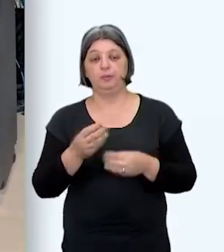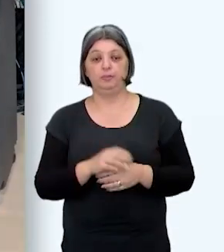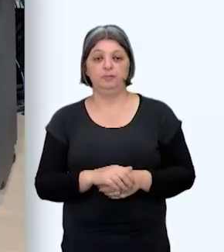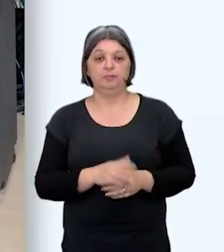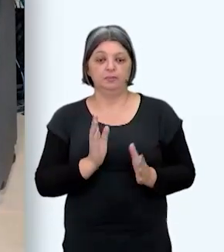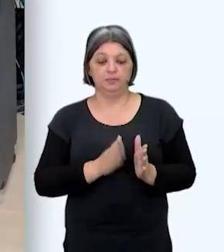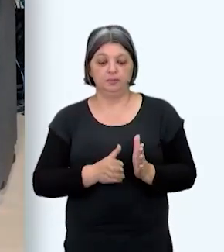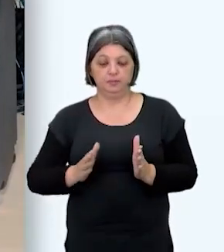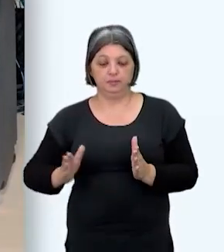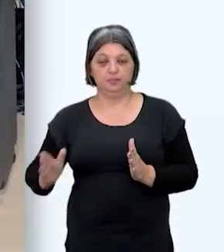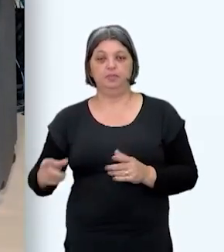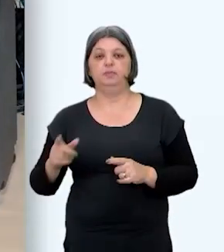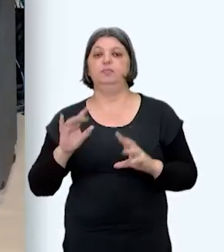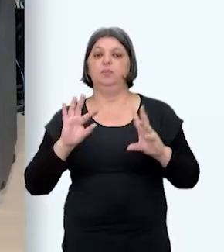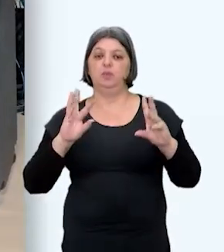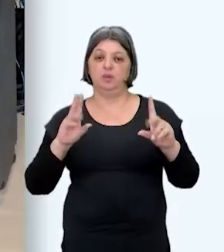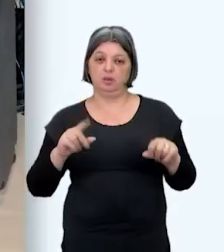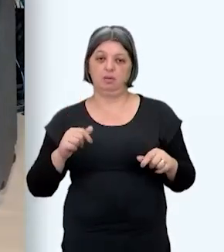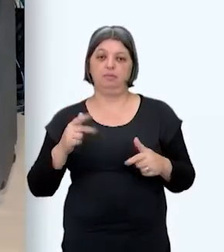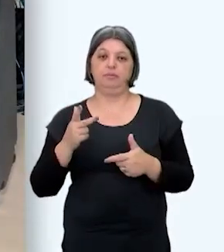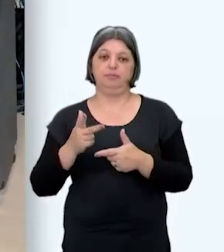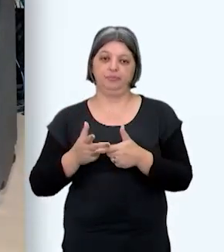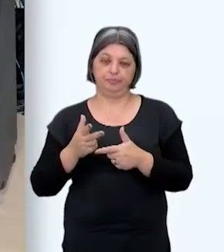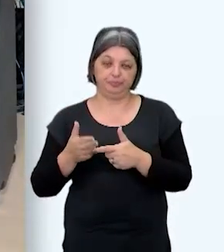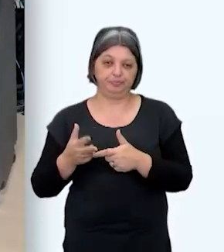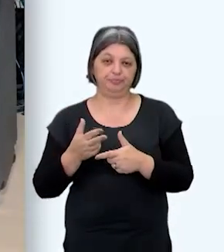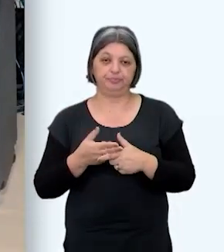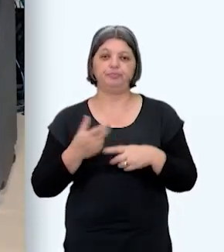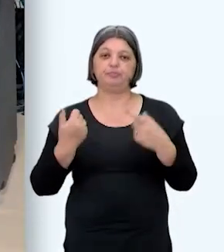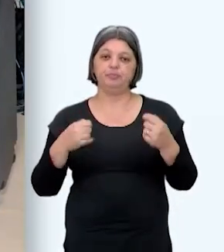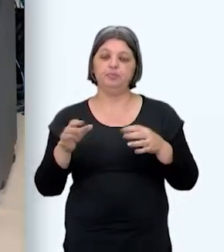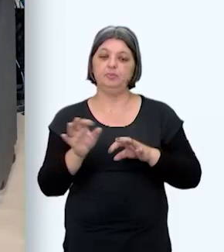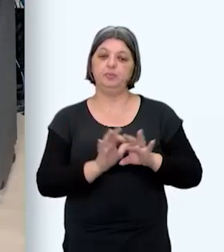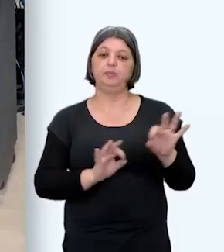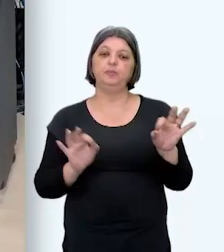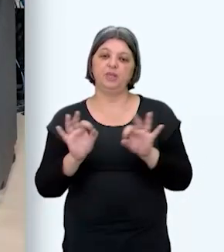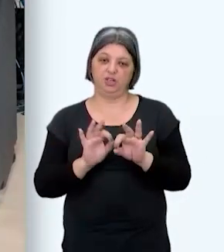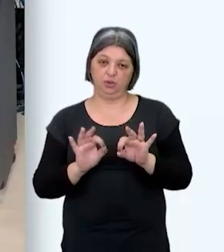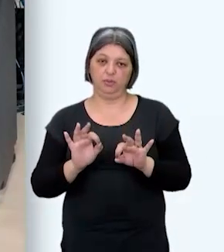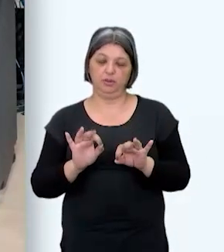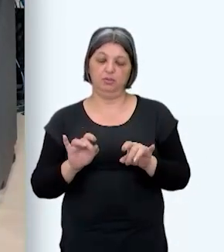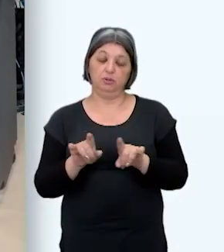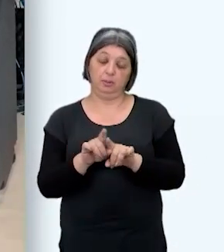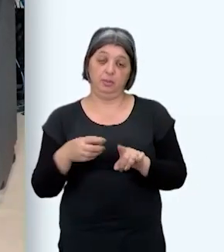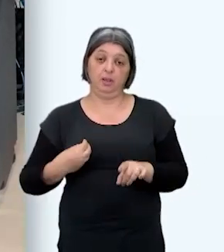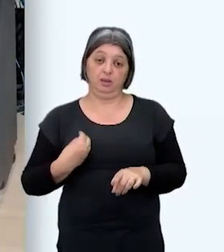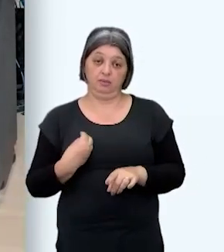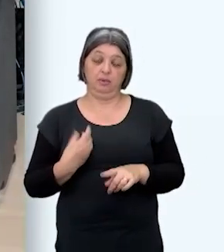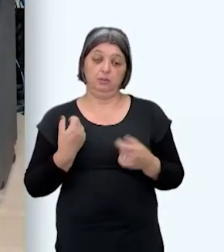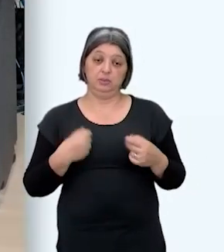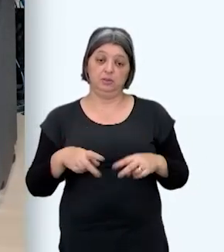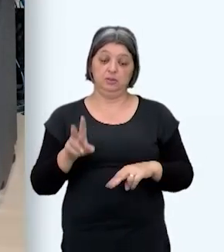acho que para toda a produção, assim como para a vida, a gente tem que ter planejamento. Né? Então, sentar,